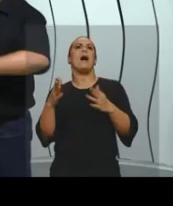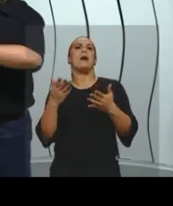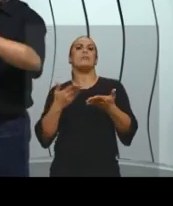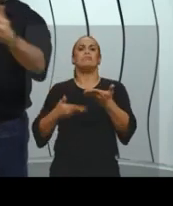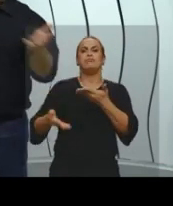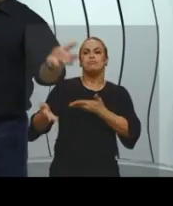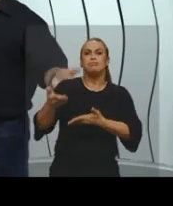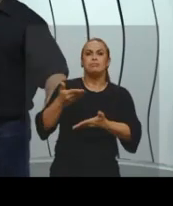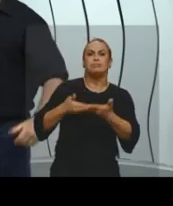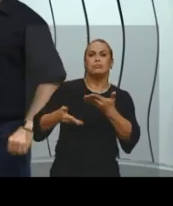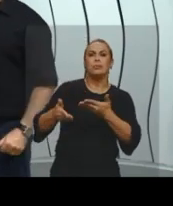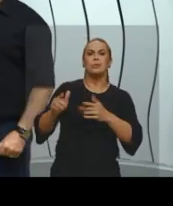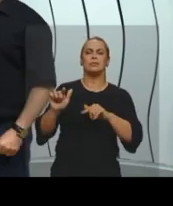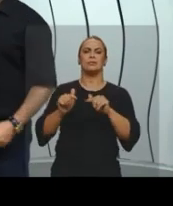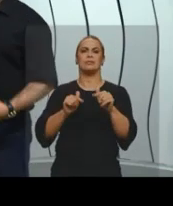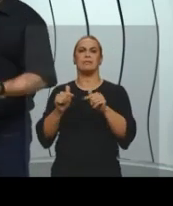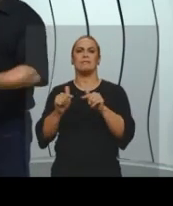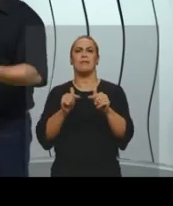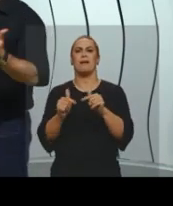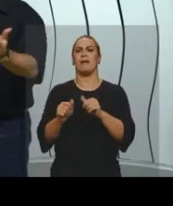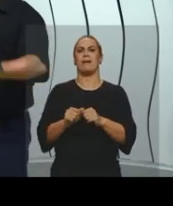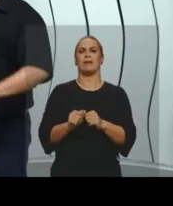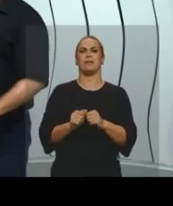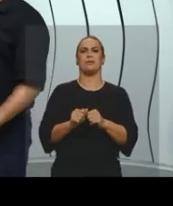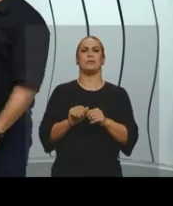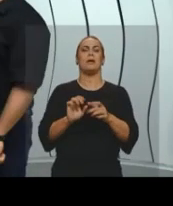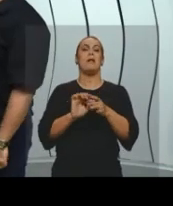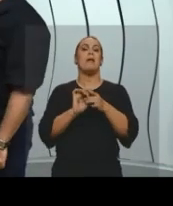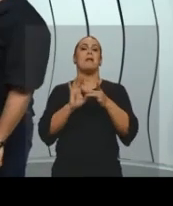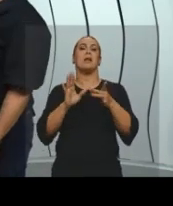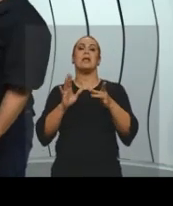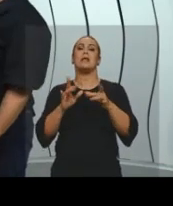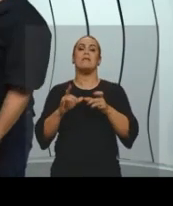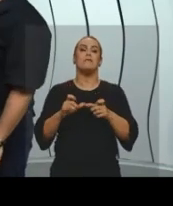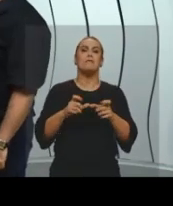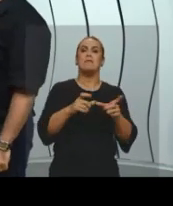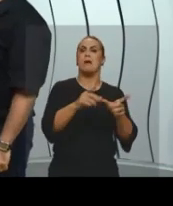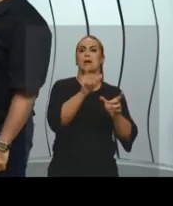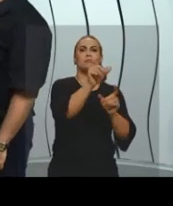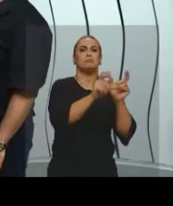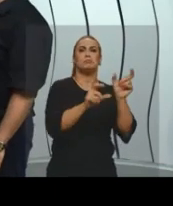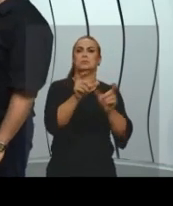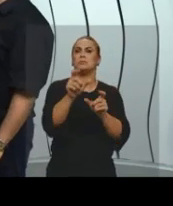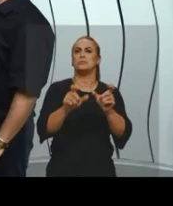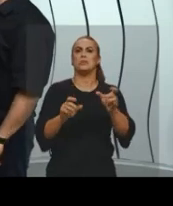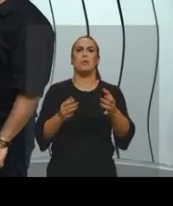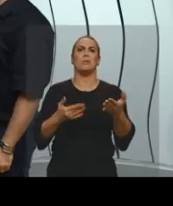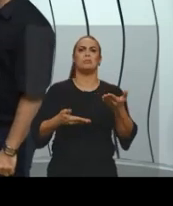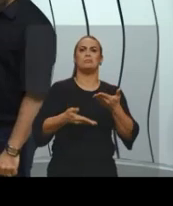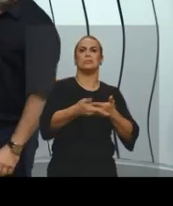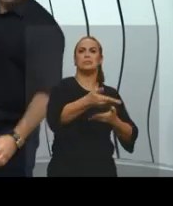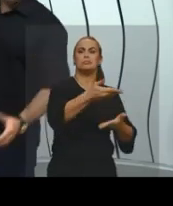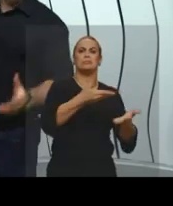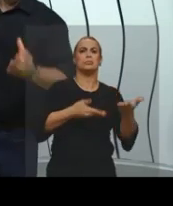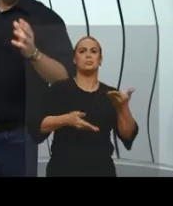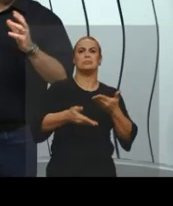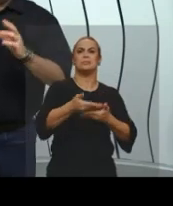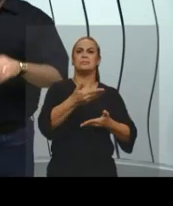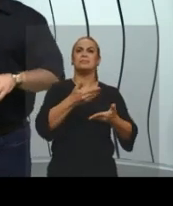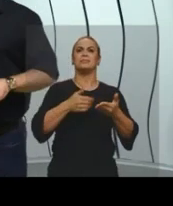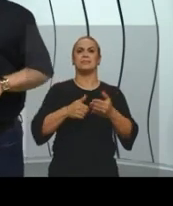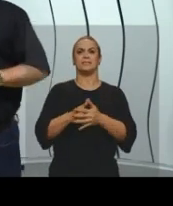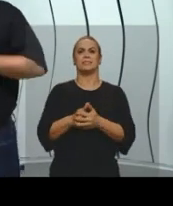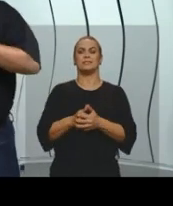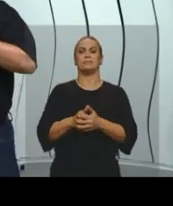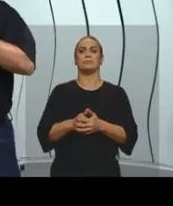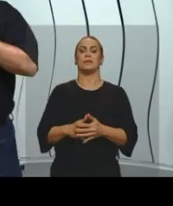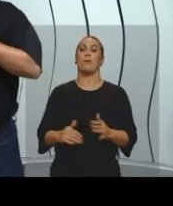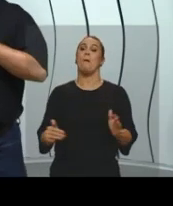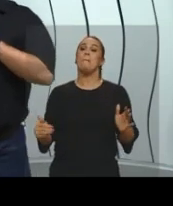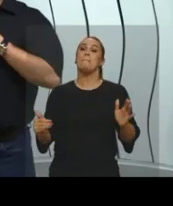indústrias nos vários países que compõem esse mercado comum, né? Bom, por último, o